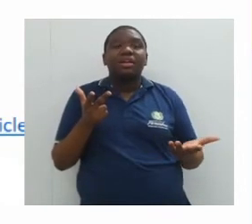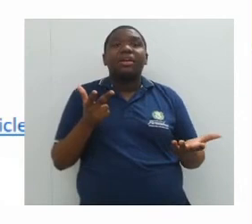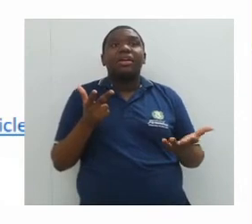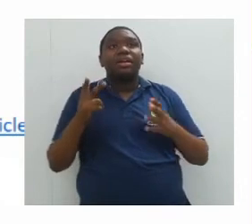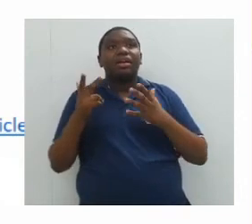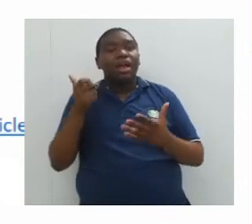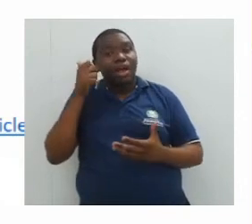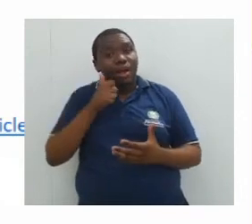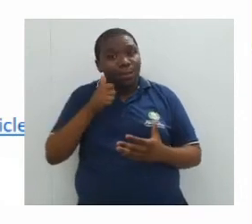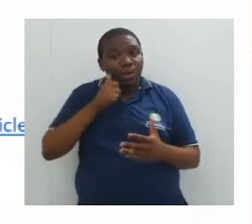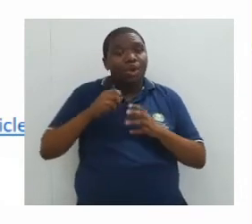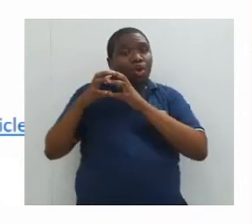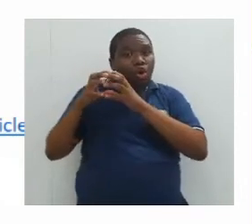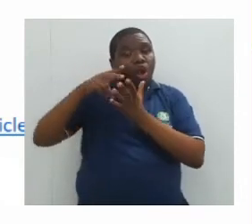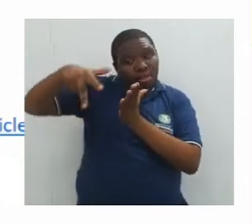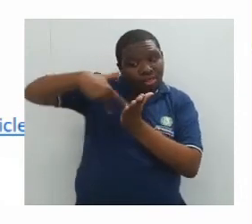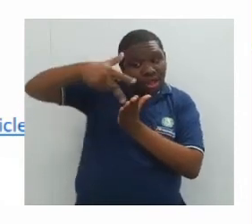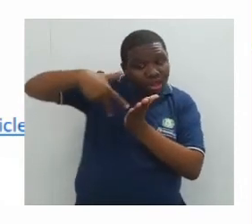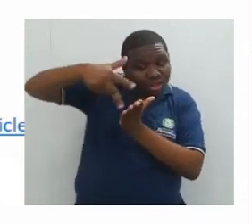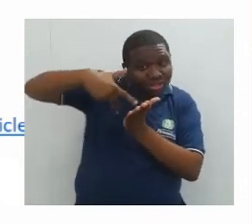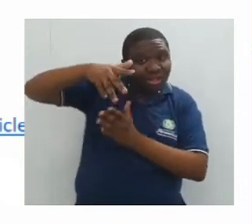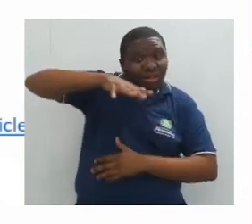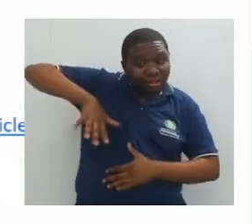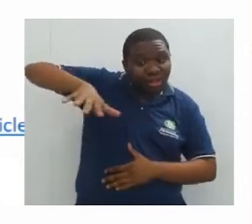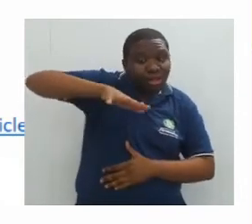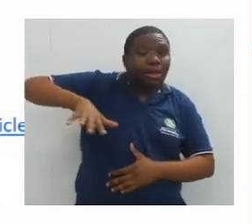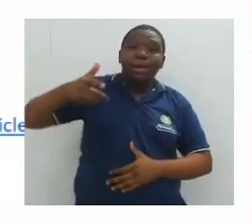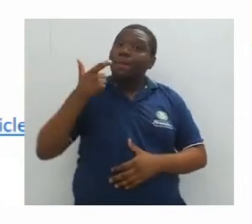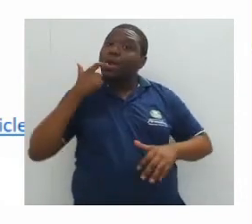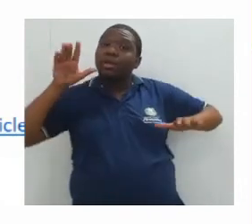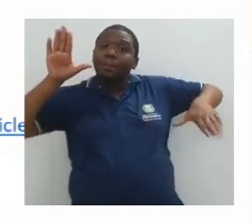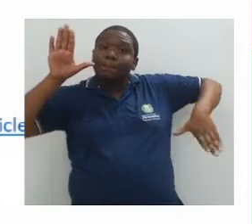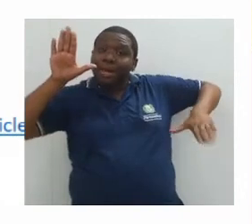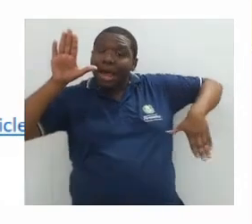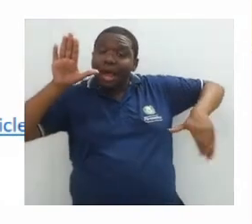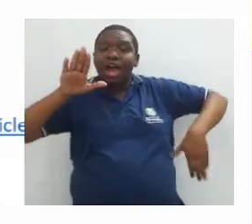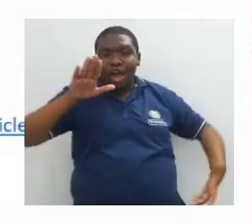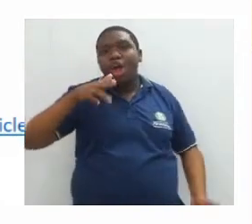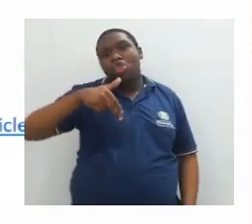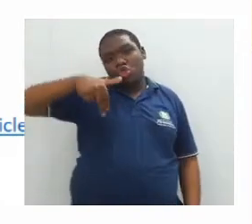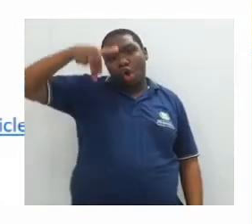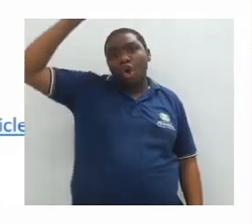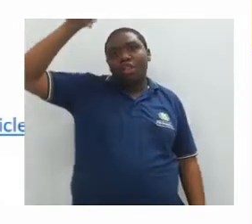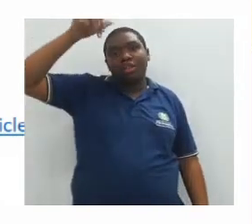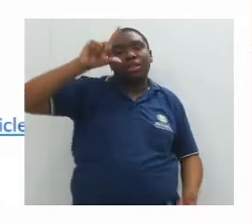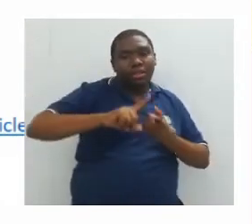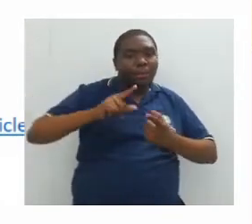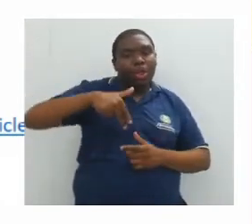isso? Então, dança típica das regiões praeiras, conhecida em todo o norte e nordeste do